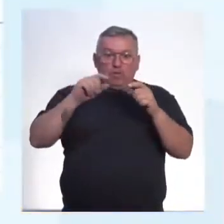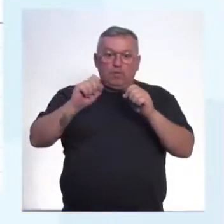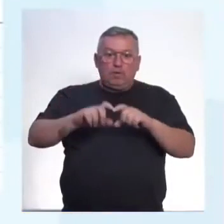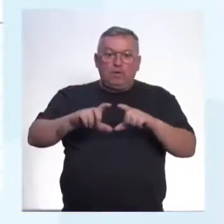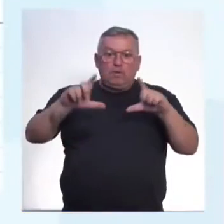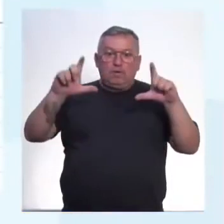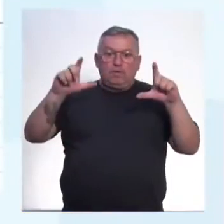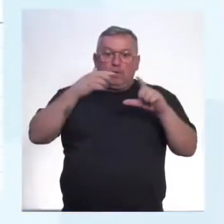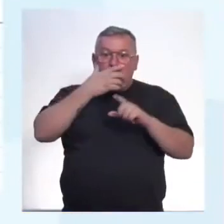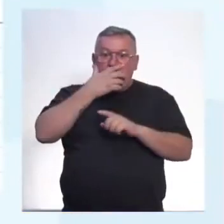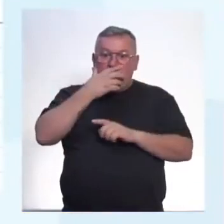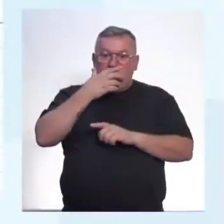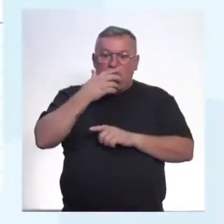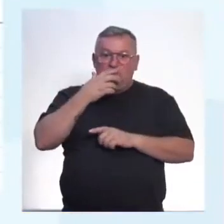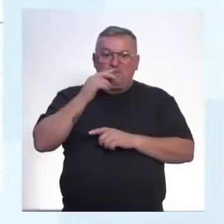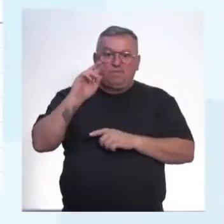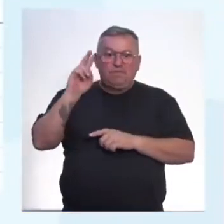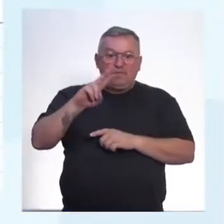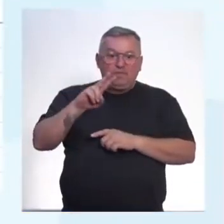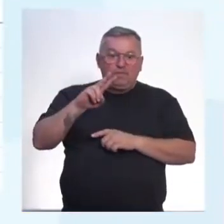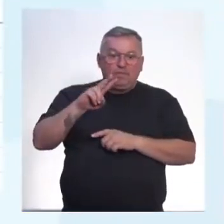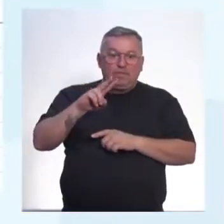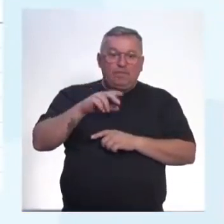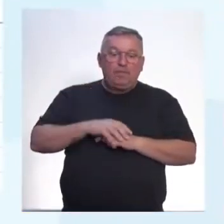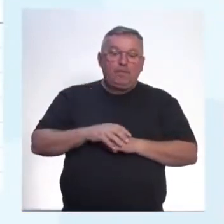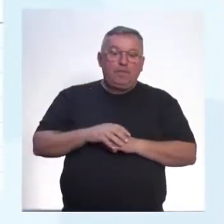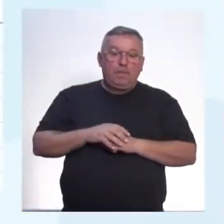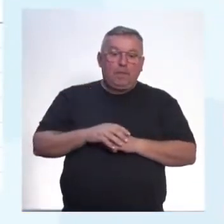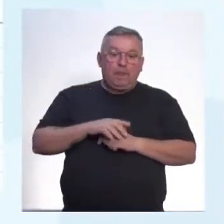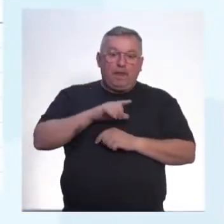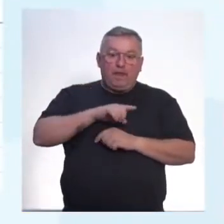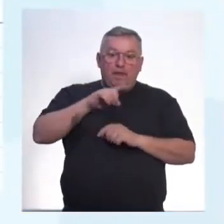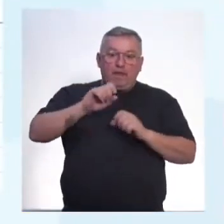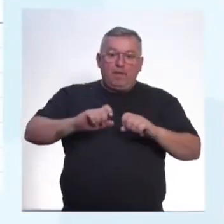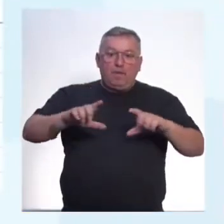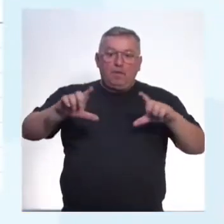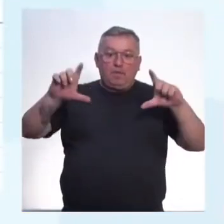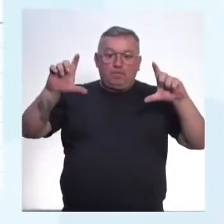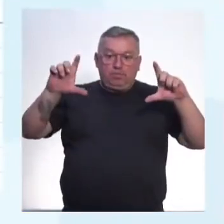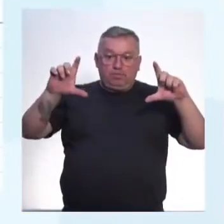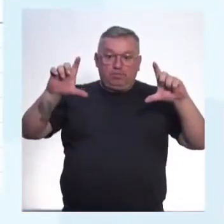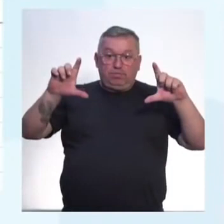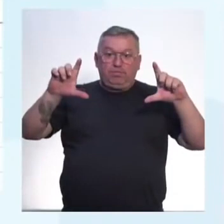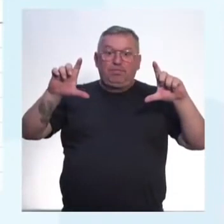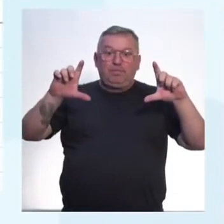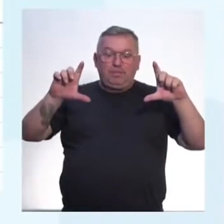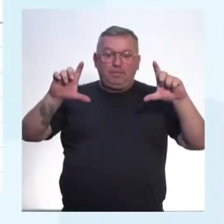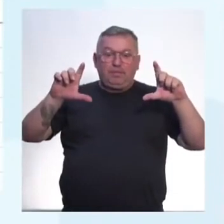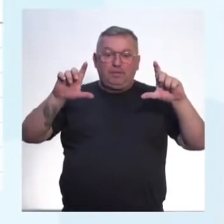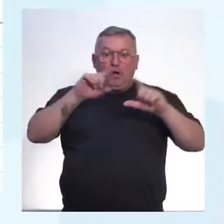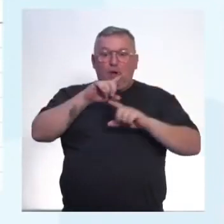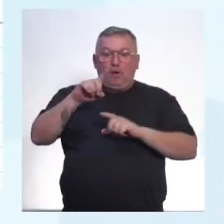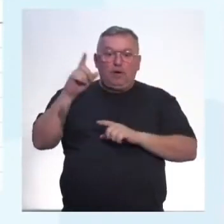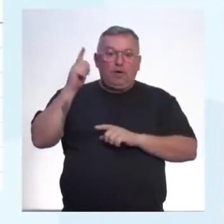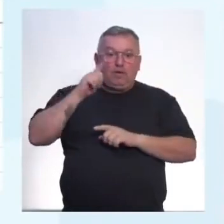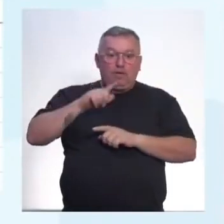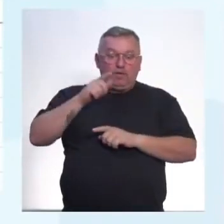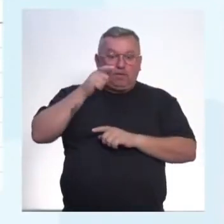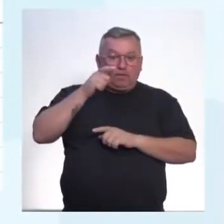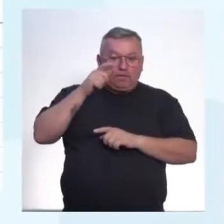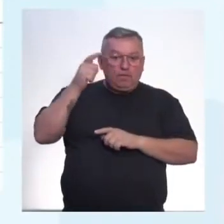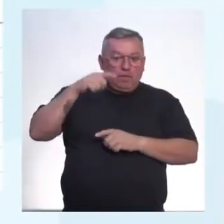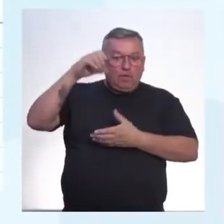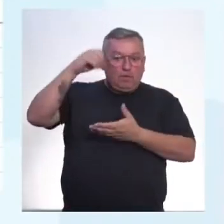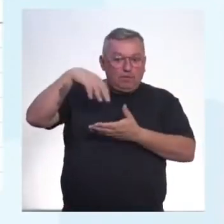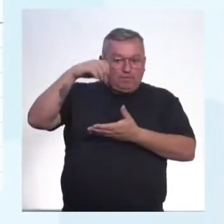gráfico ampliado. Vai aparecer na telinha para vocês aí. Então, essa é a ampliação. Esse aí é o gráfico ampliado para vocês darem, se vocês